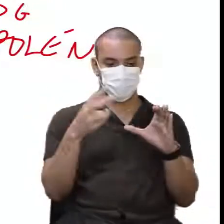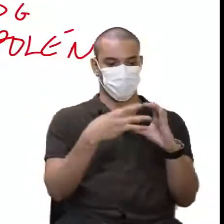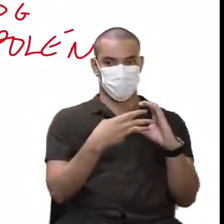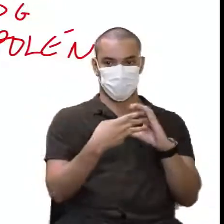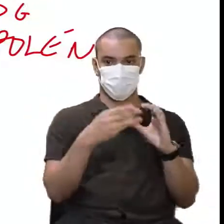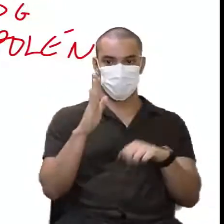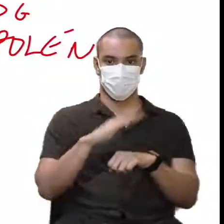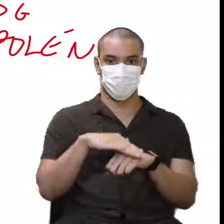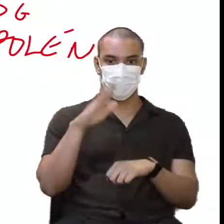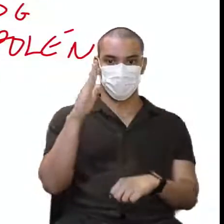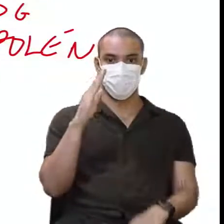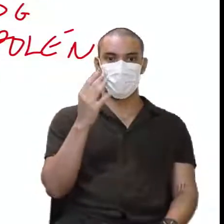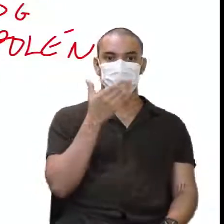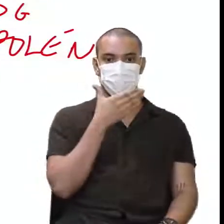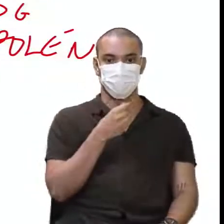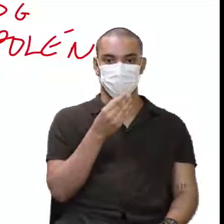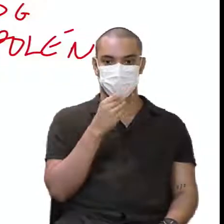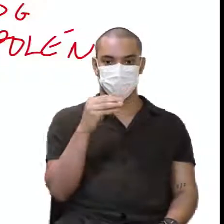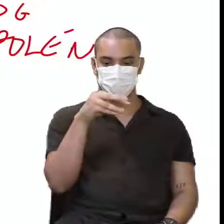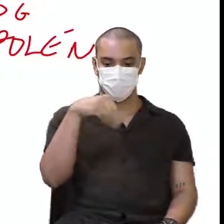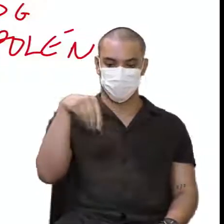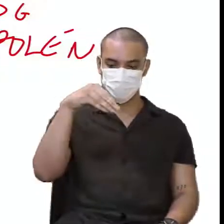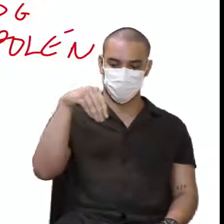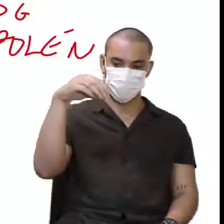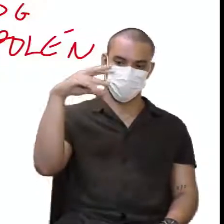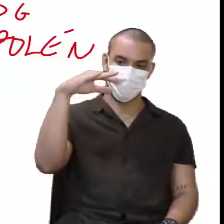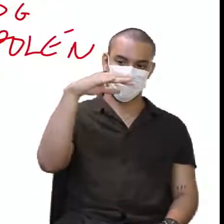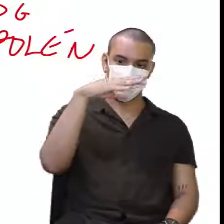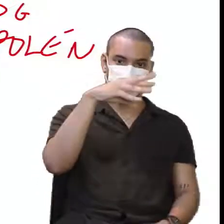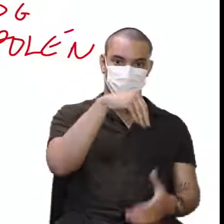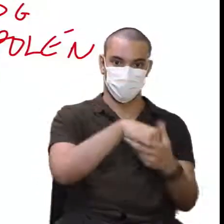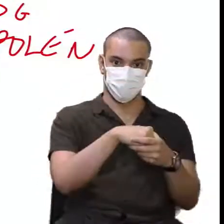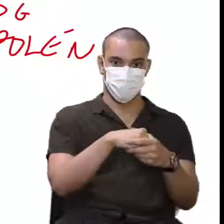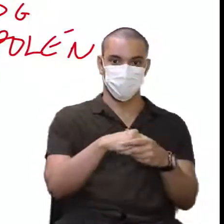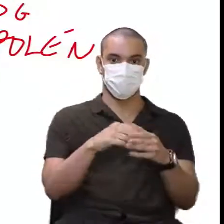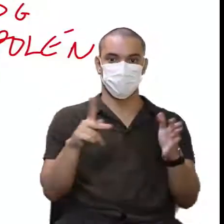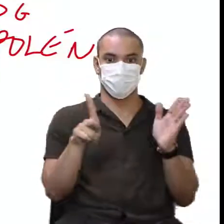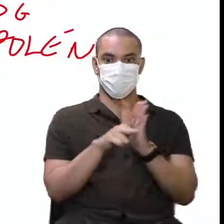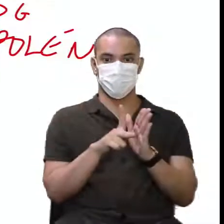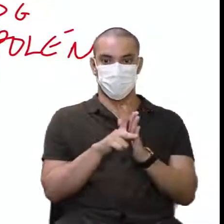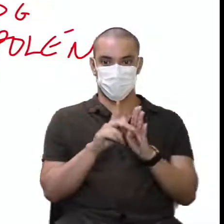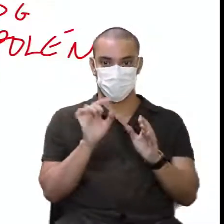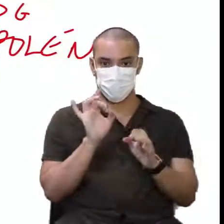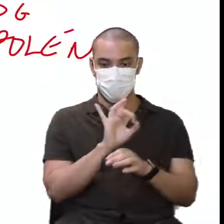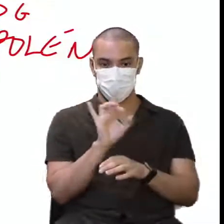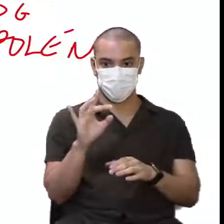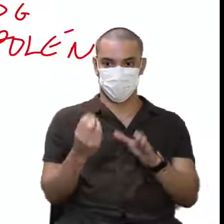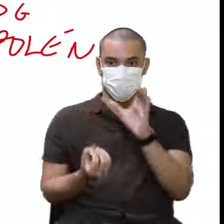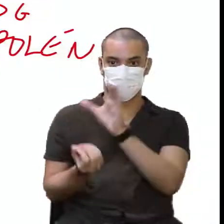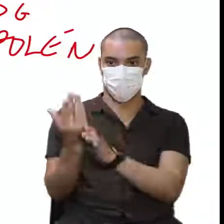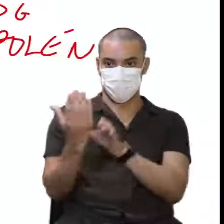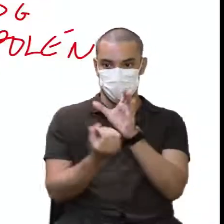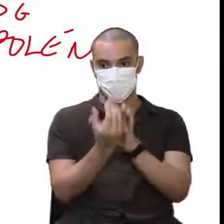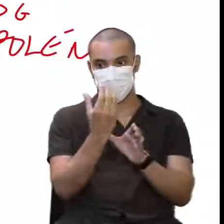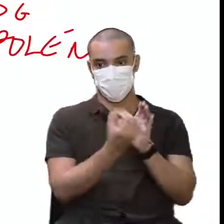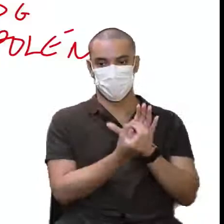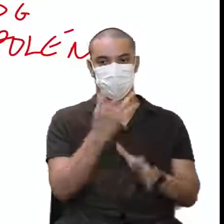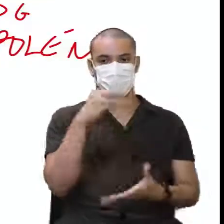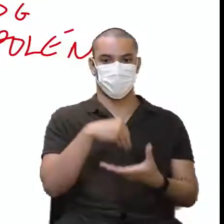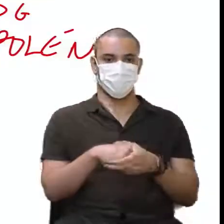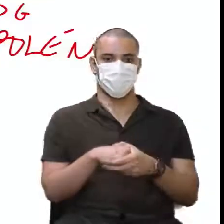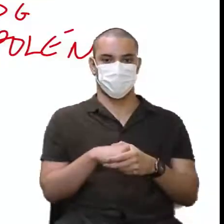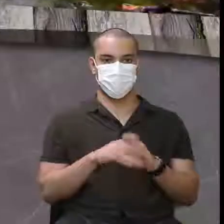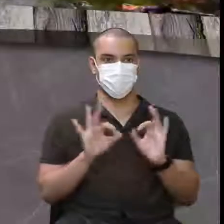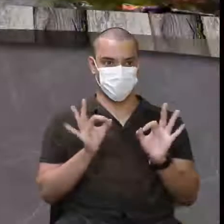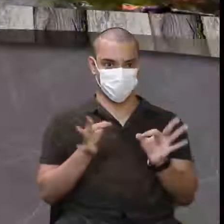né, masculinas dos grãos de pólen até os ovários. Lá vão fecundar cada um dos óvulos que estão ali dentro